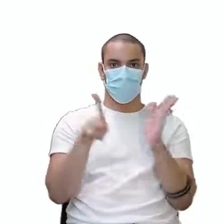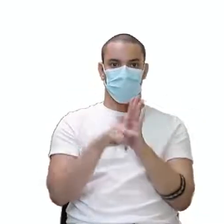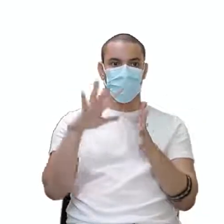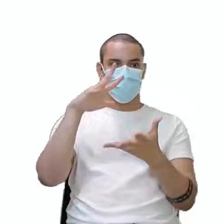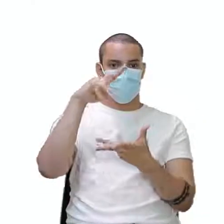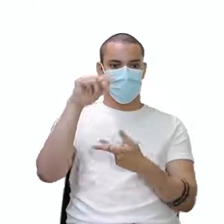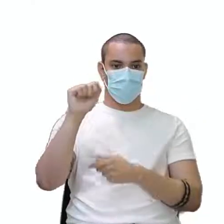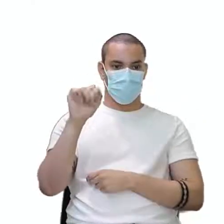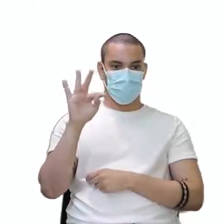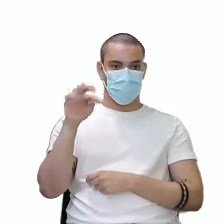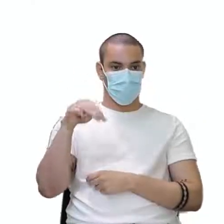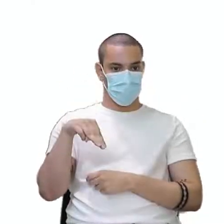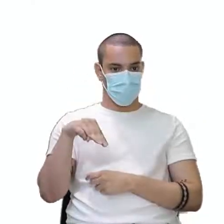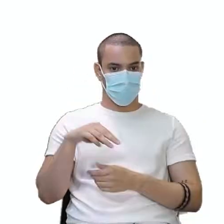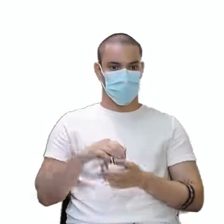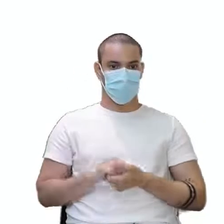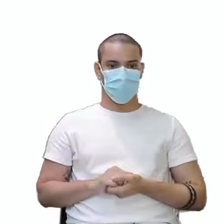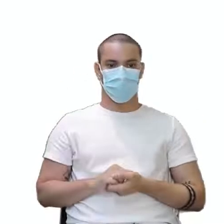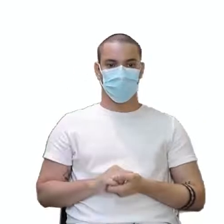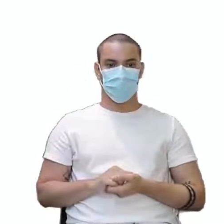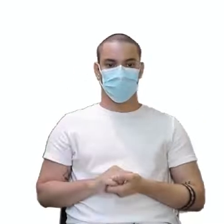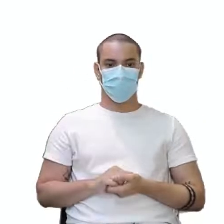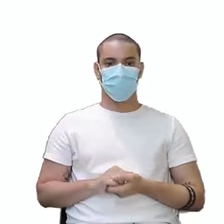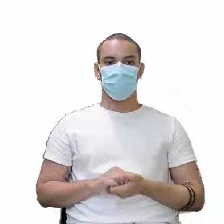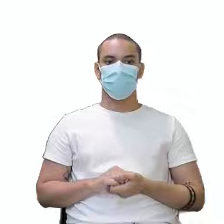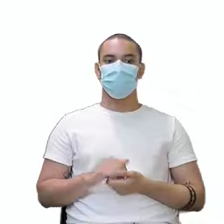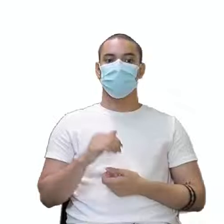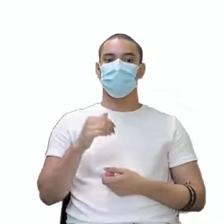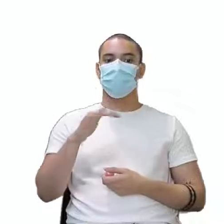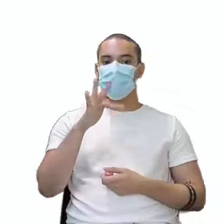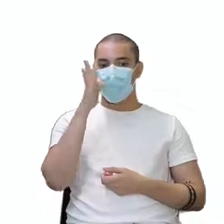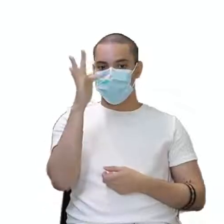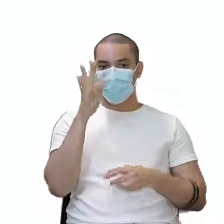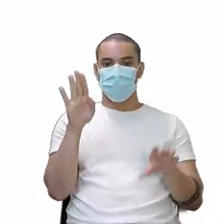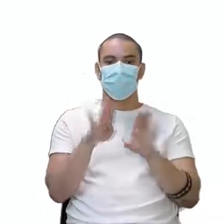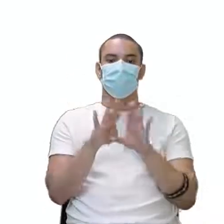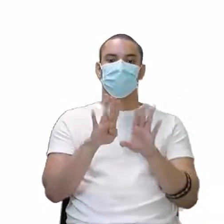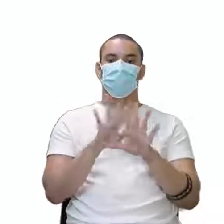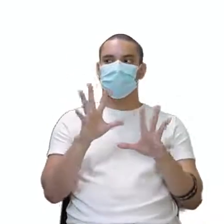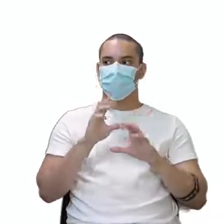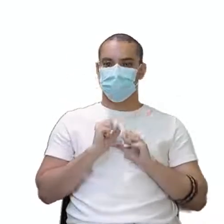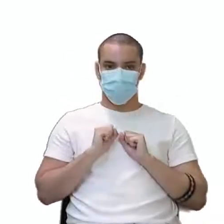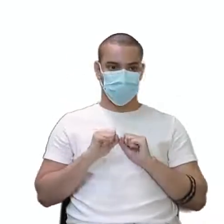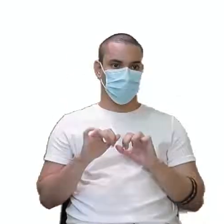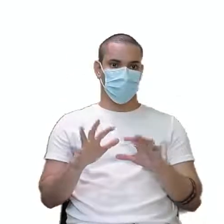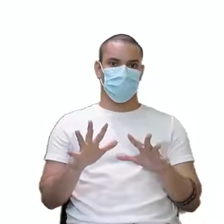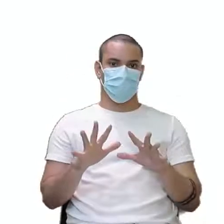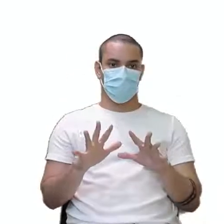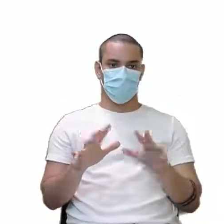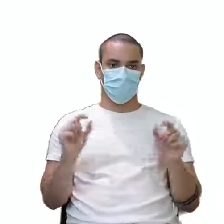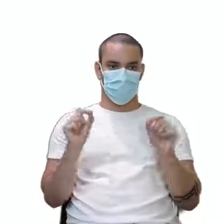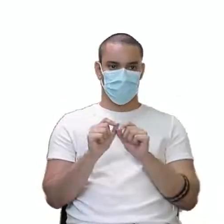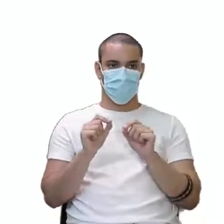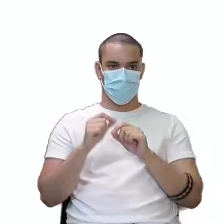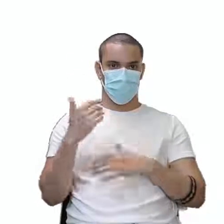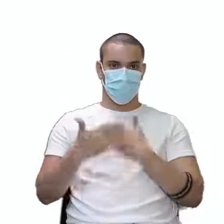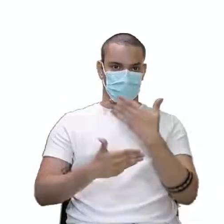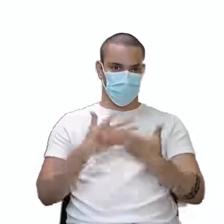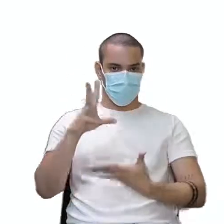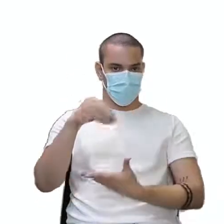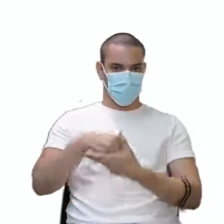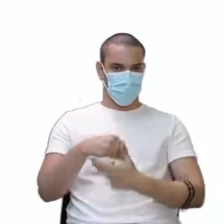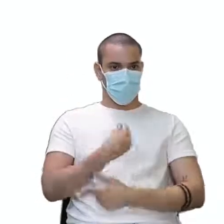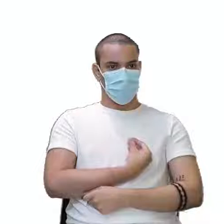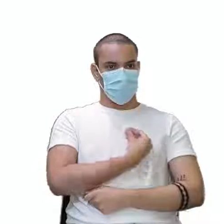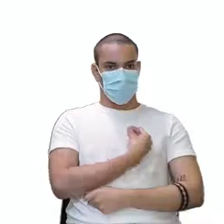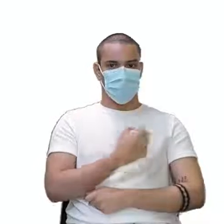para a atmosfera. Não, as plantas também transpiram, tá? Elas fazem esse processo na presença